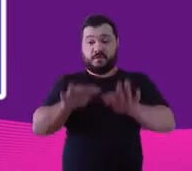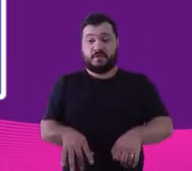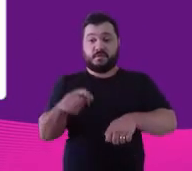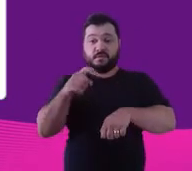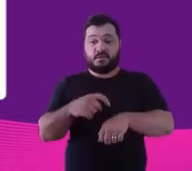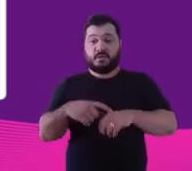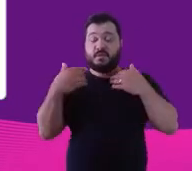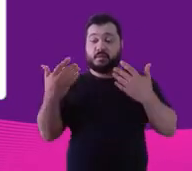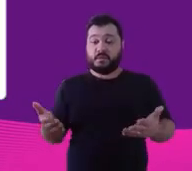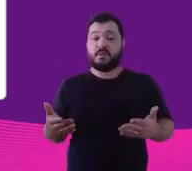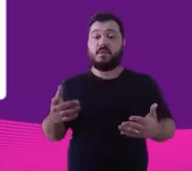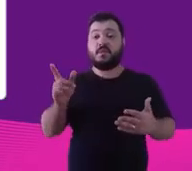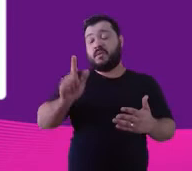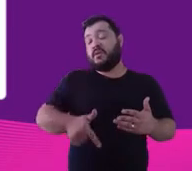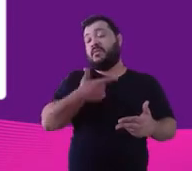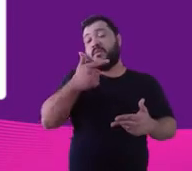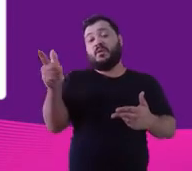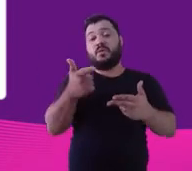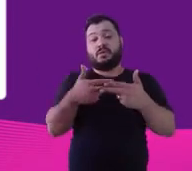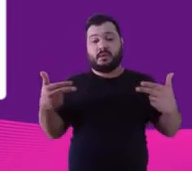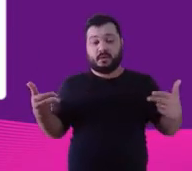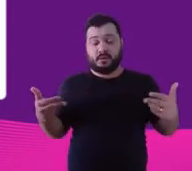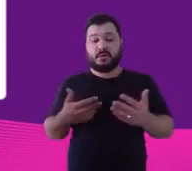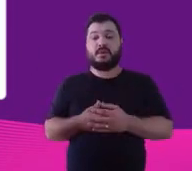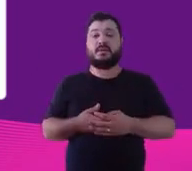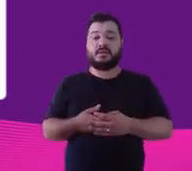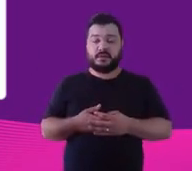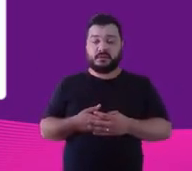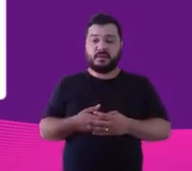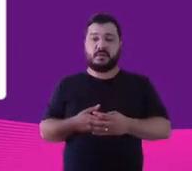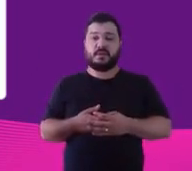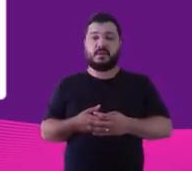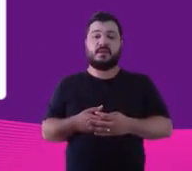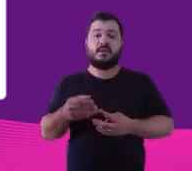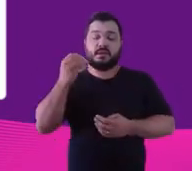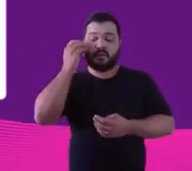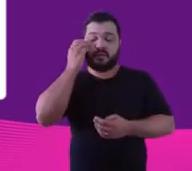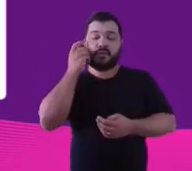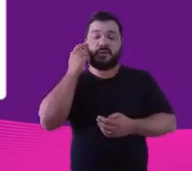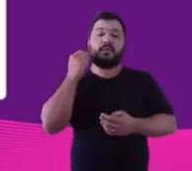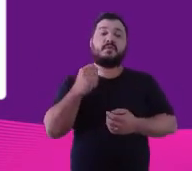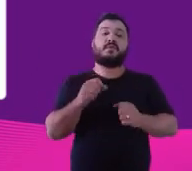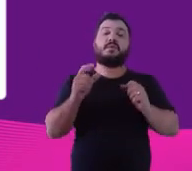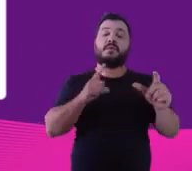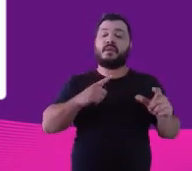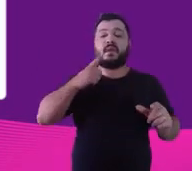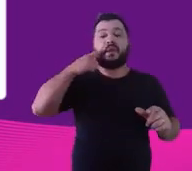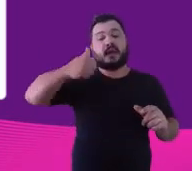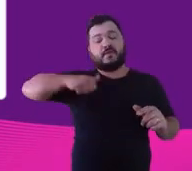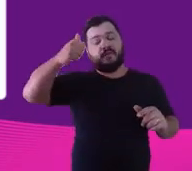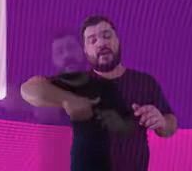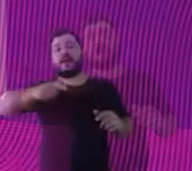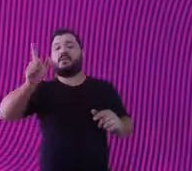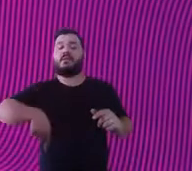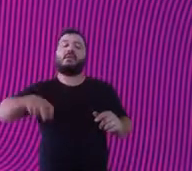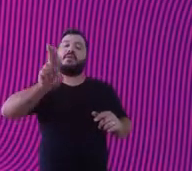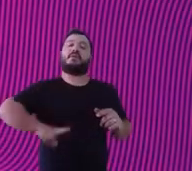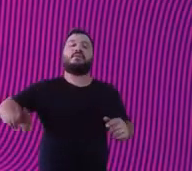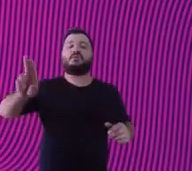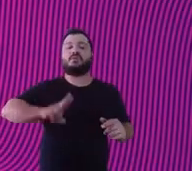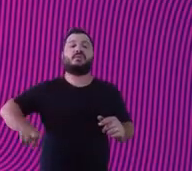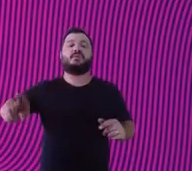Então essa é uma outra questão é em aberto não é que está sendo avaliada é a utilização